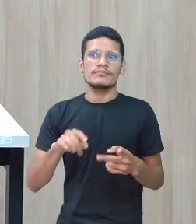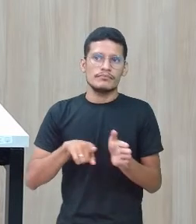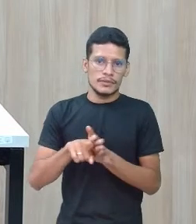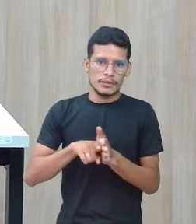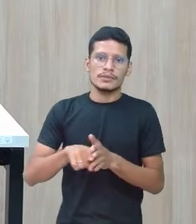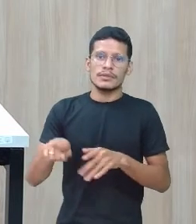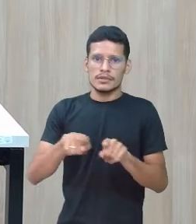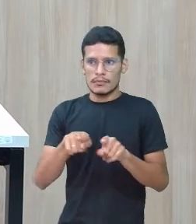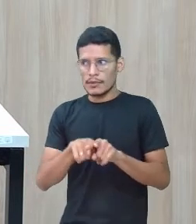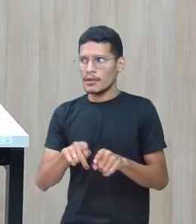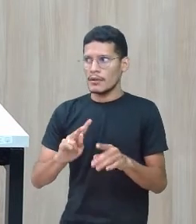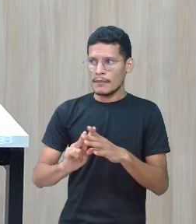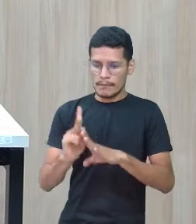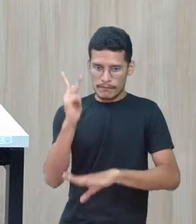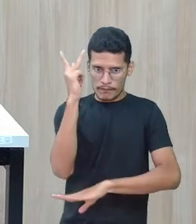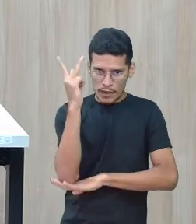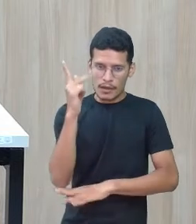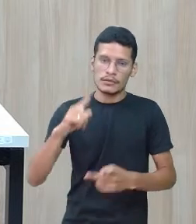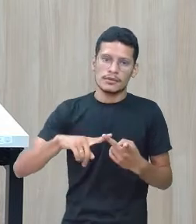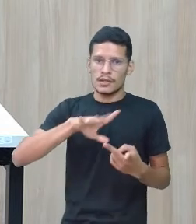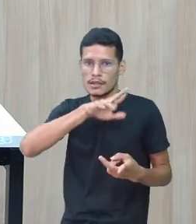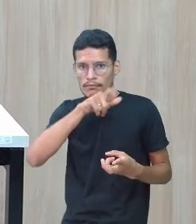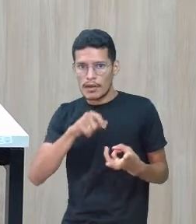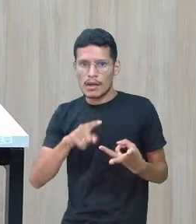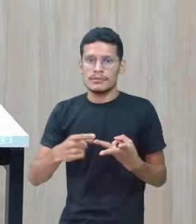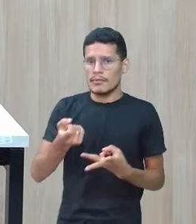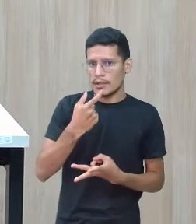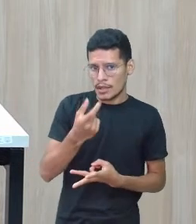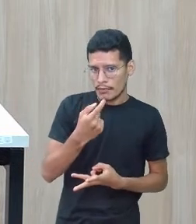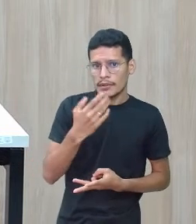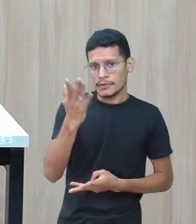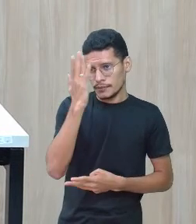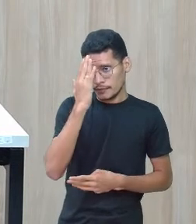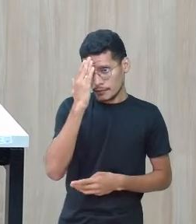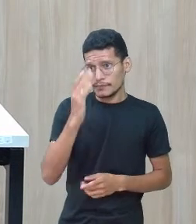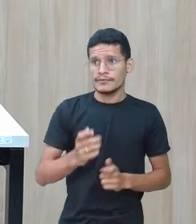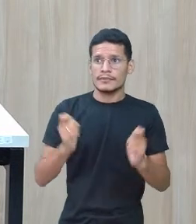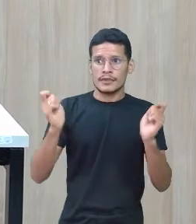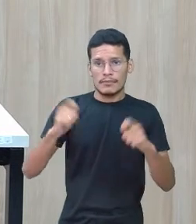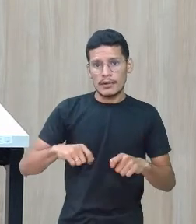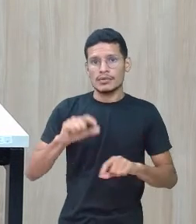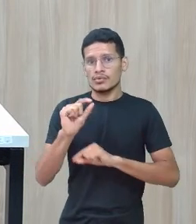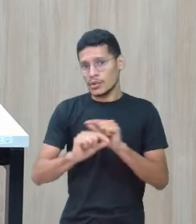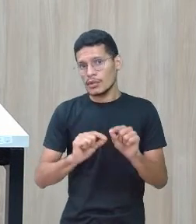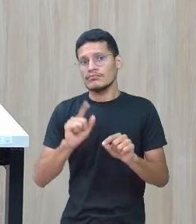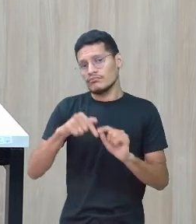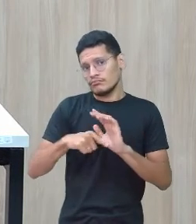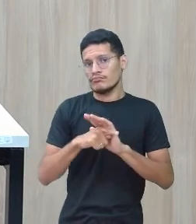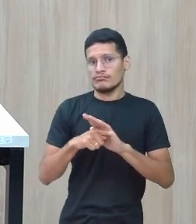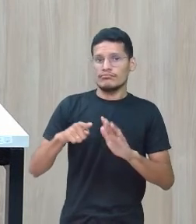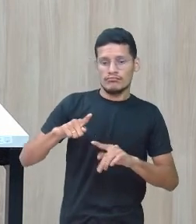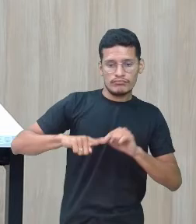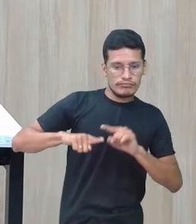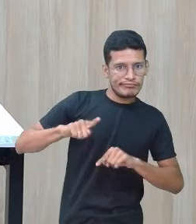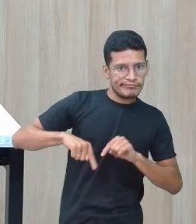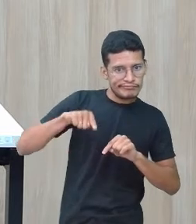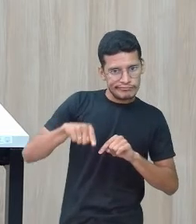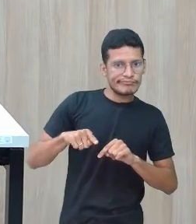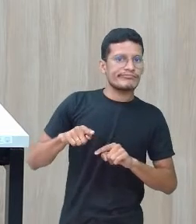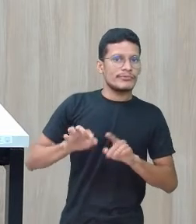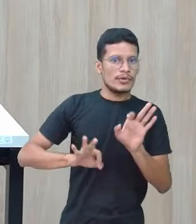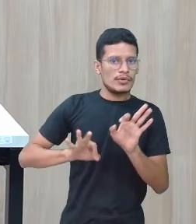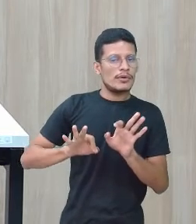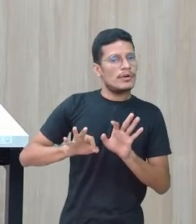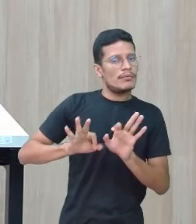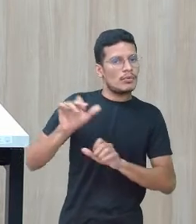também em plantas, animais, em medicamentos. Então, você viu, esses organismos geneticamente